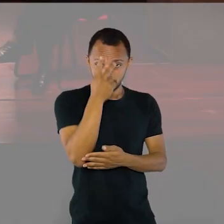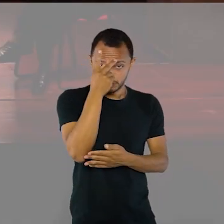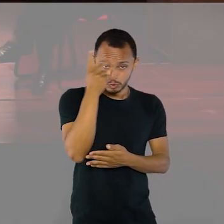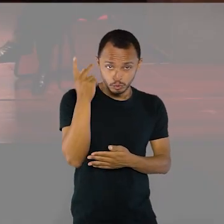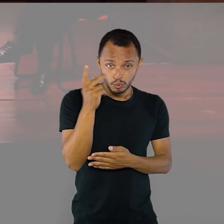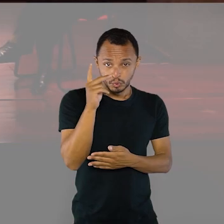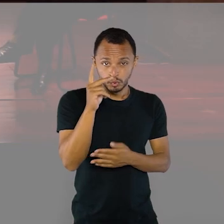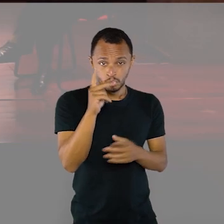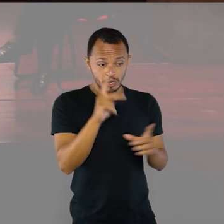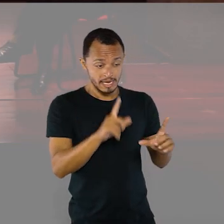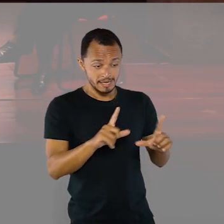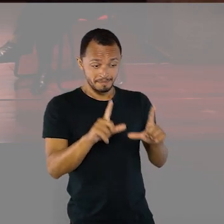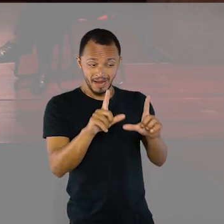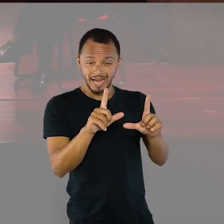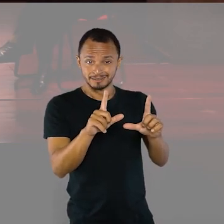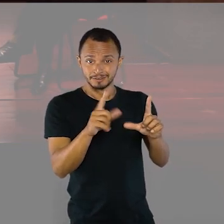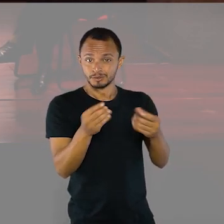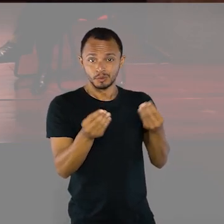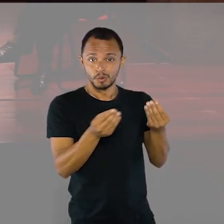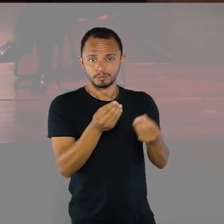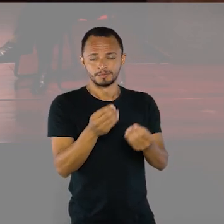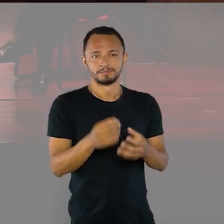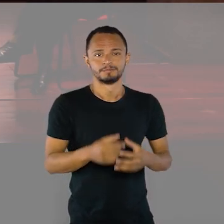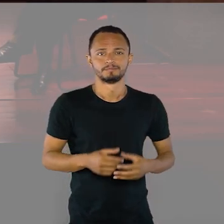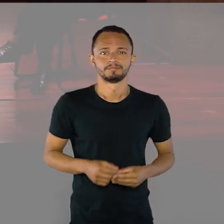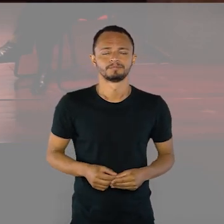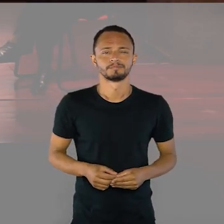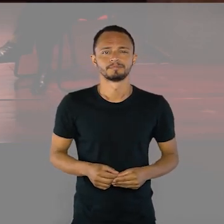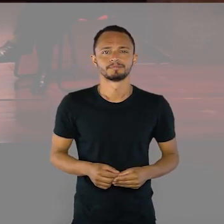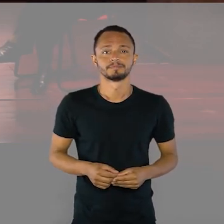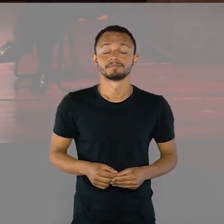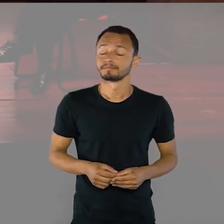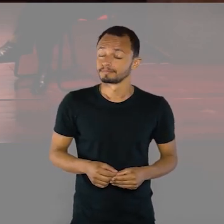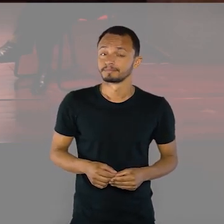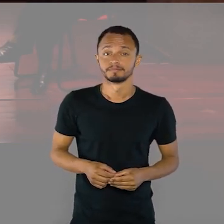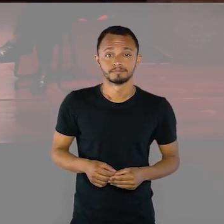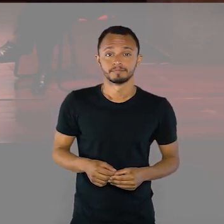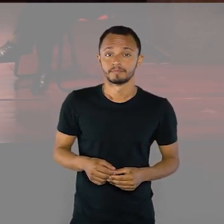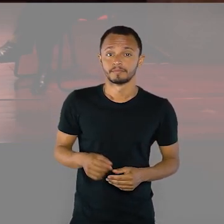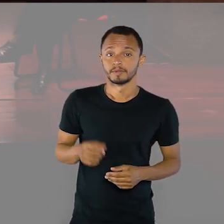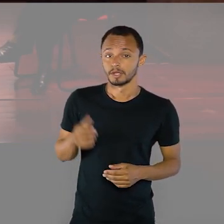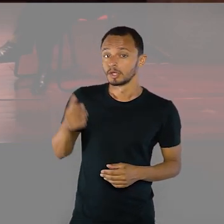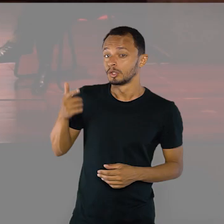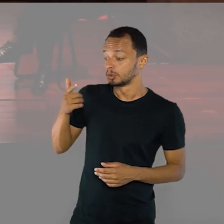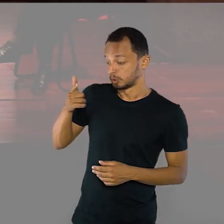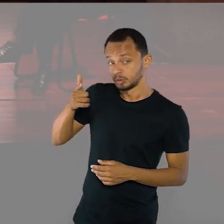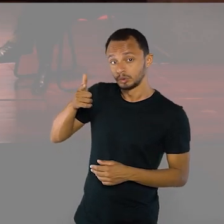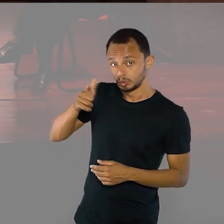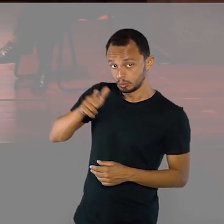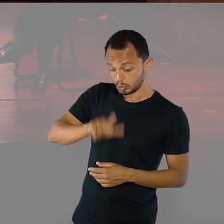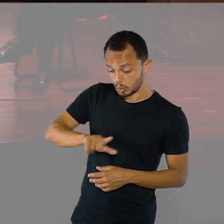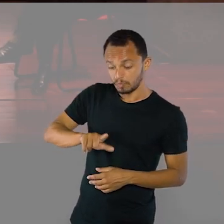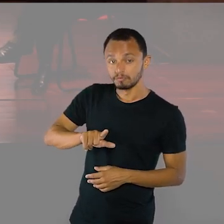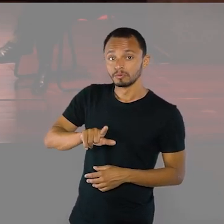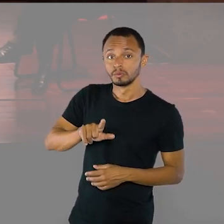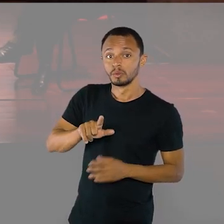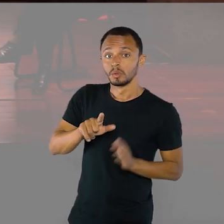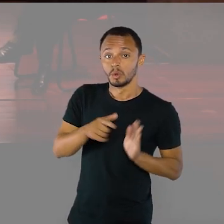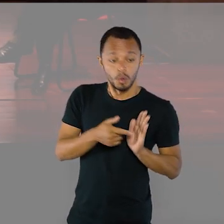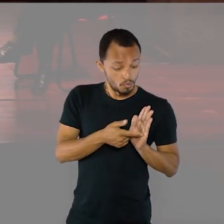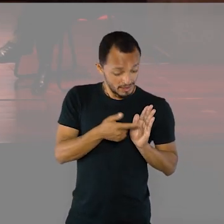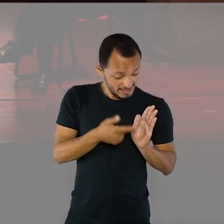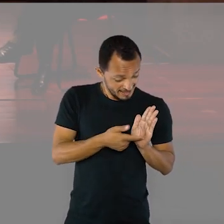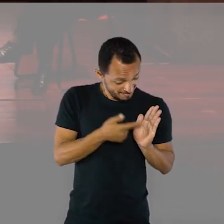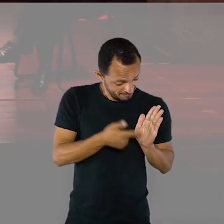imagens? Então, ali de novo, né, para corroborar, enfim, nosso livro é de fato muito mostrando o